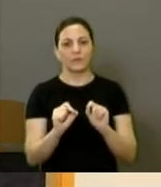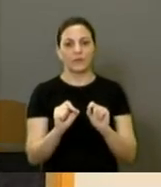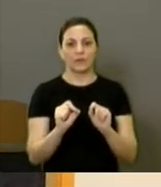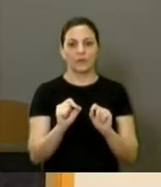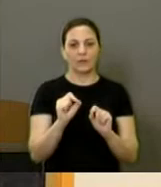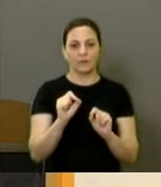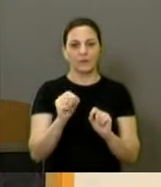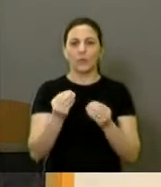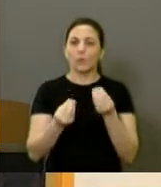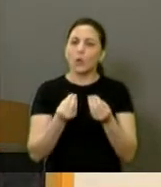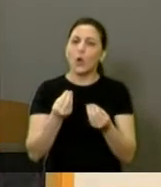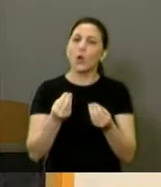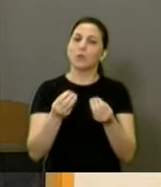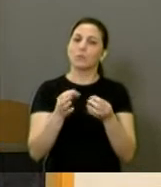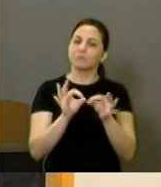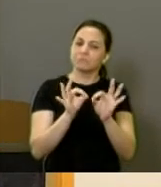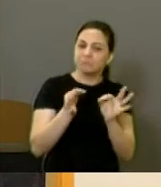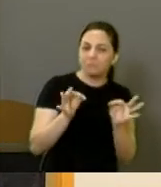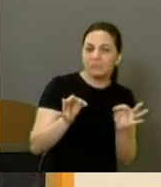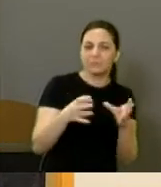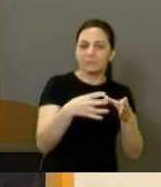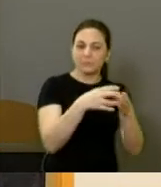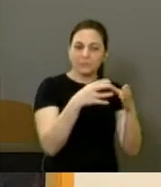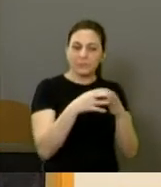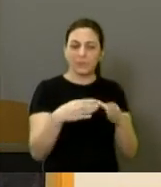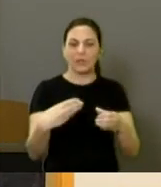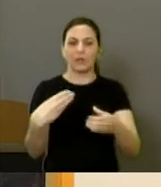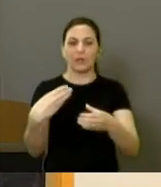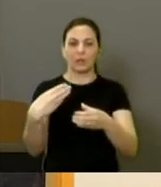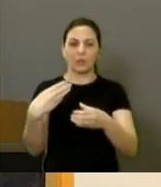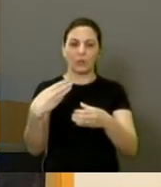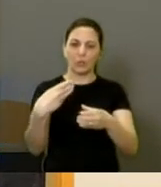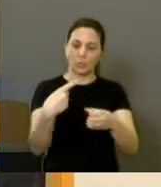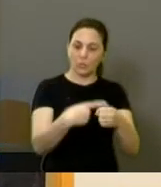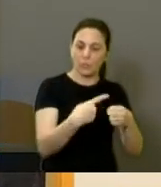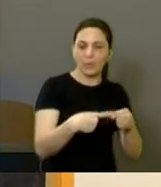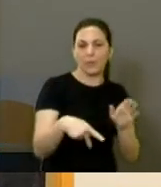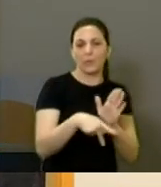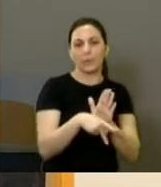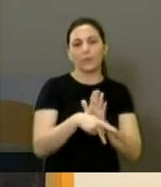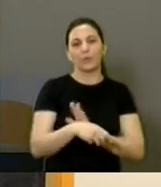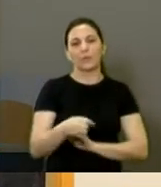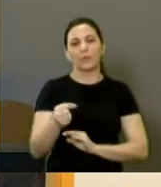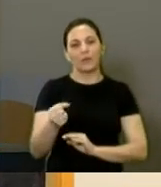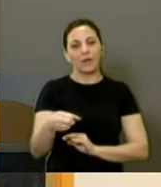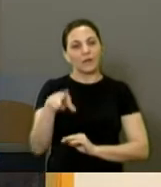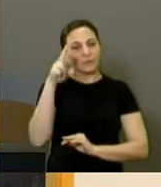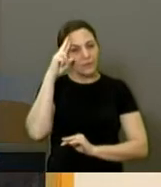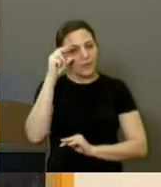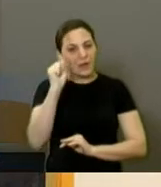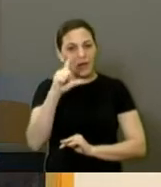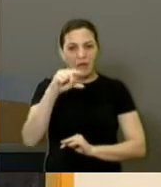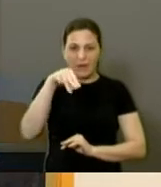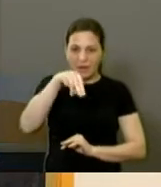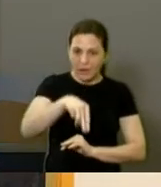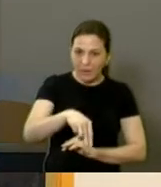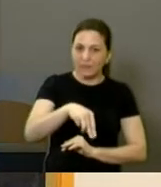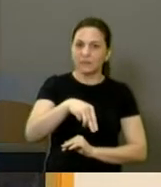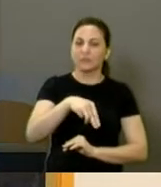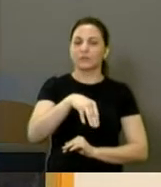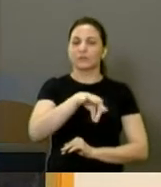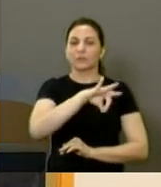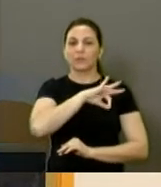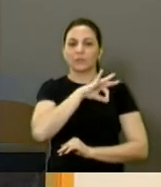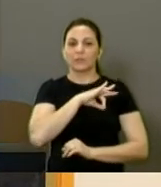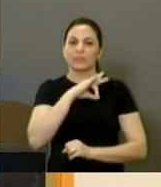ver como é que funciona, também ia organizar no seu bairro. E o capitão Alan, da Polícia Militar, que estava lá, também está desenvolvendo